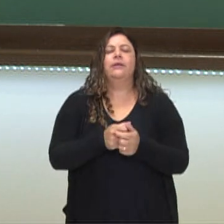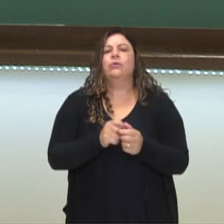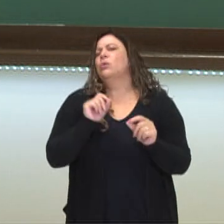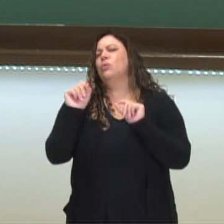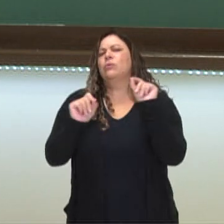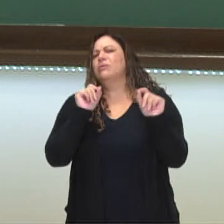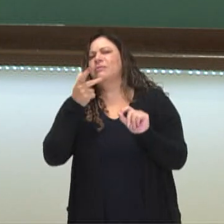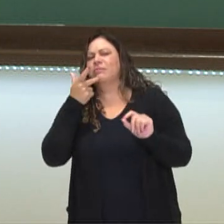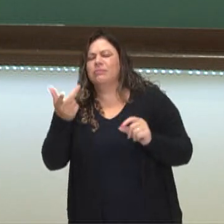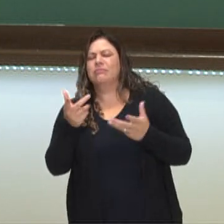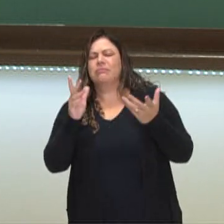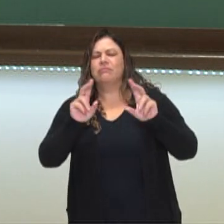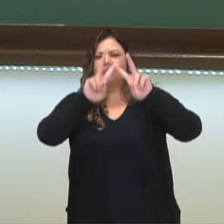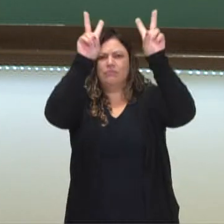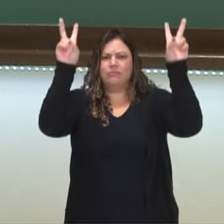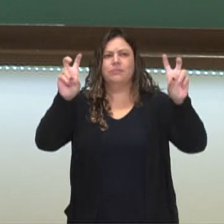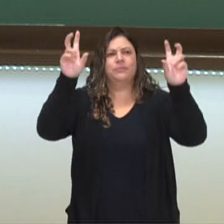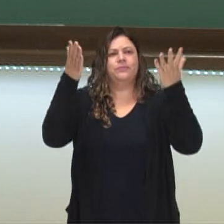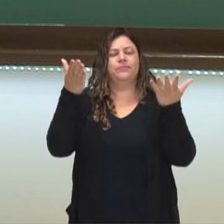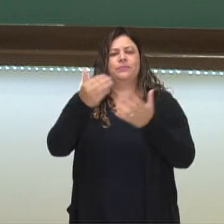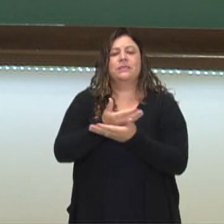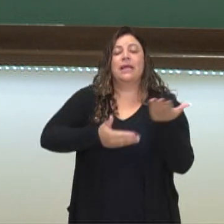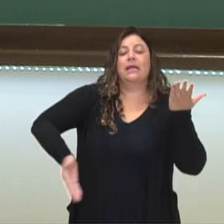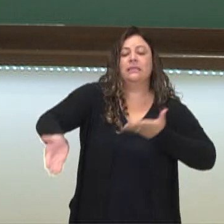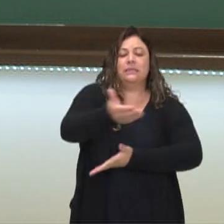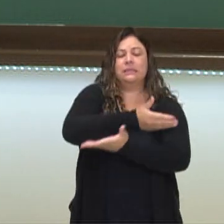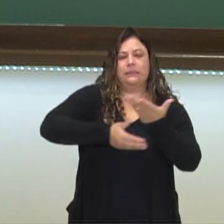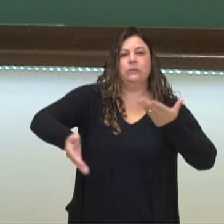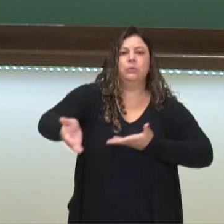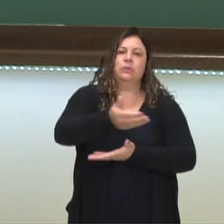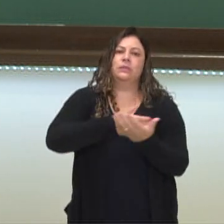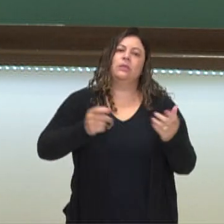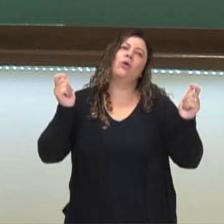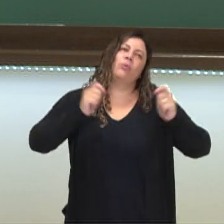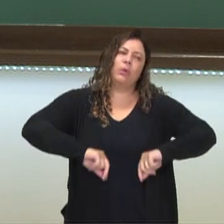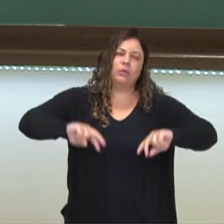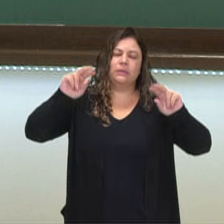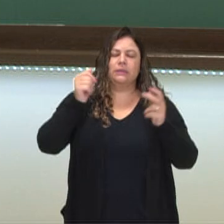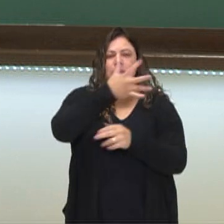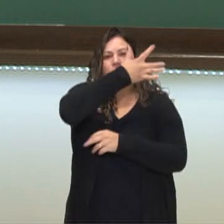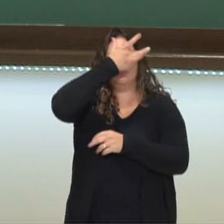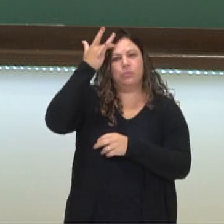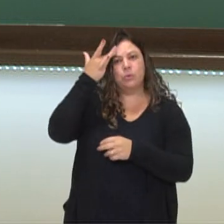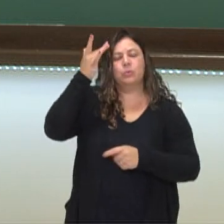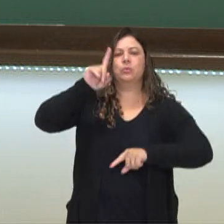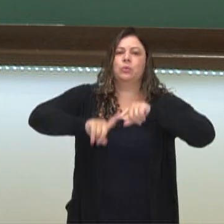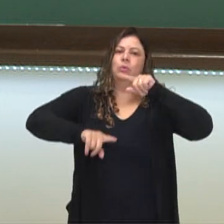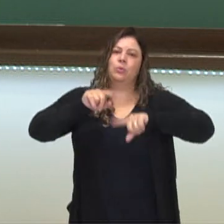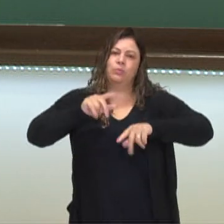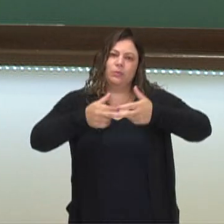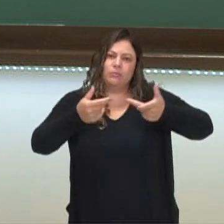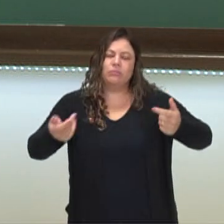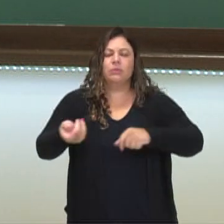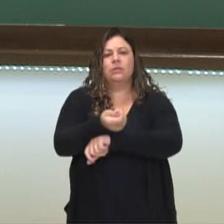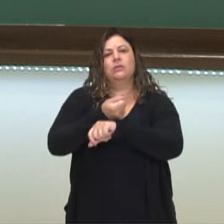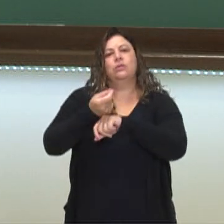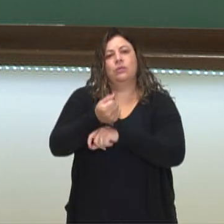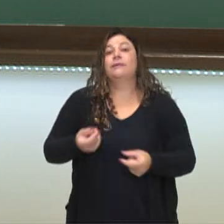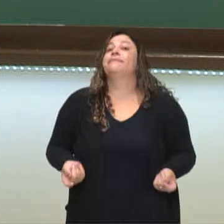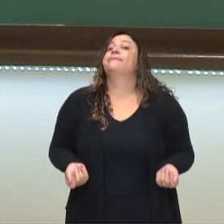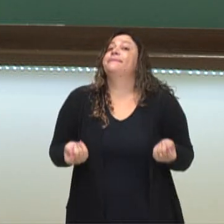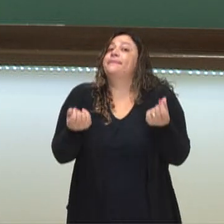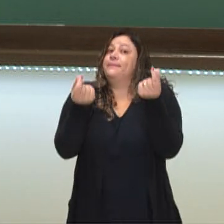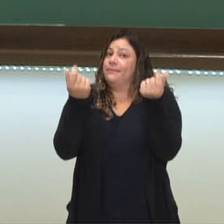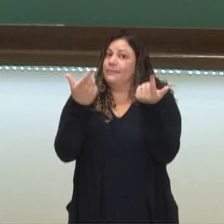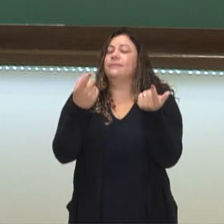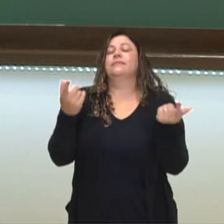estamos falando do quê? Dessa circulação, que pode ser de pessoas, de mercadorias, ou até mesmo do capital, do dinheiro. Pois